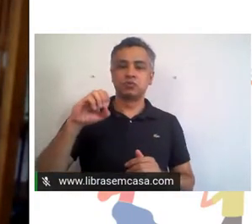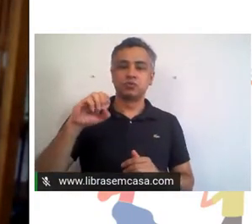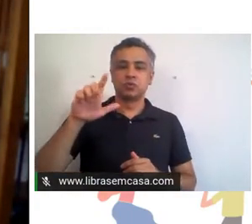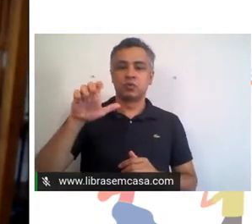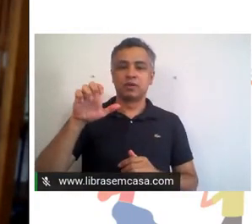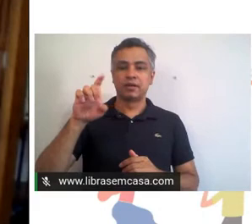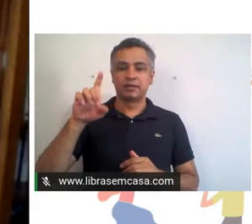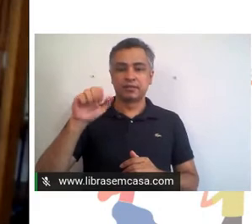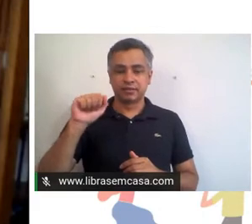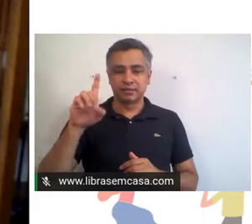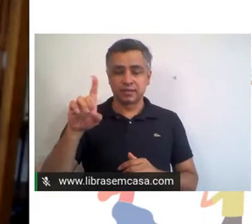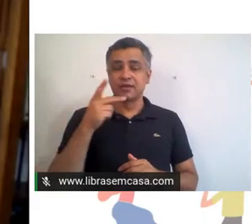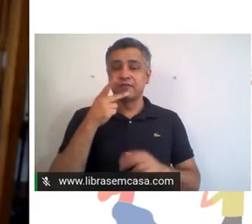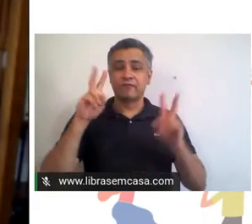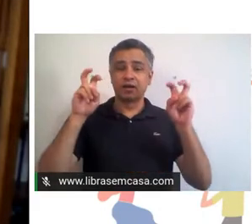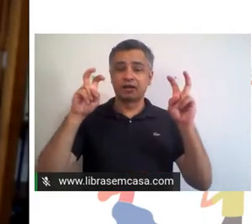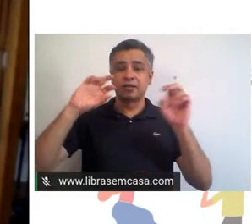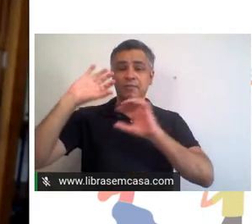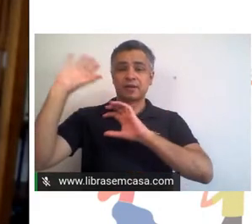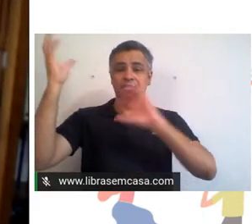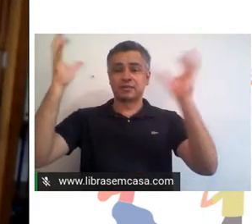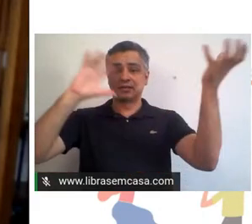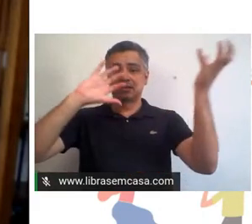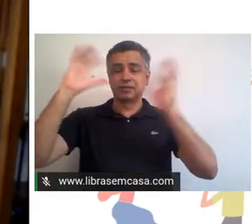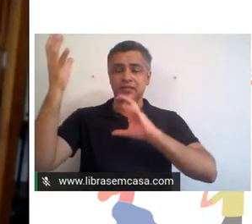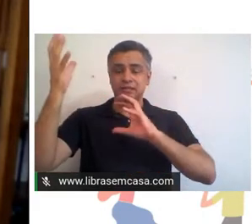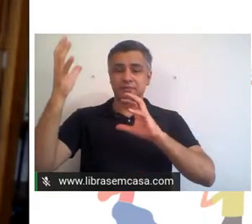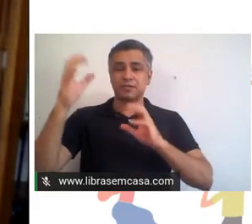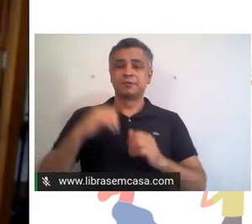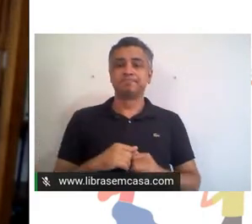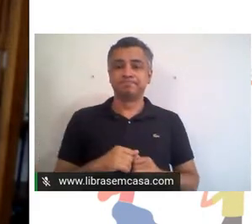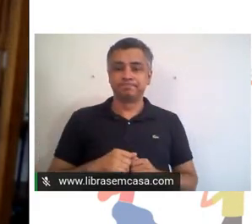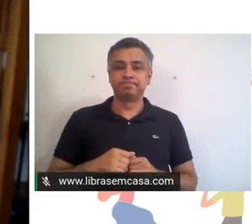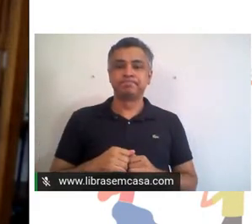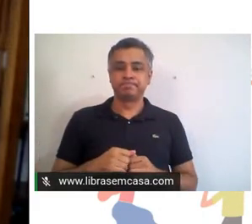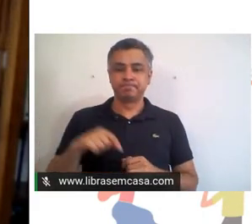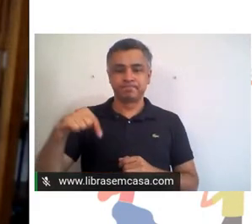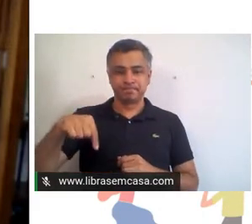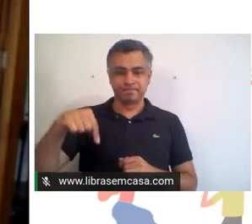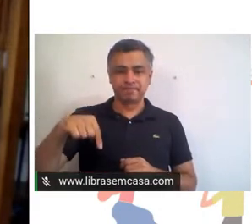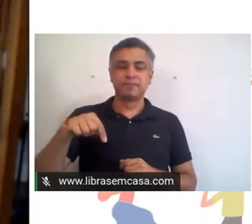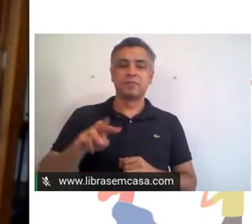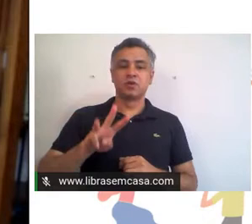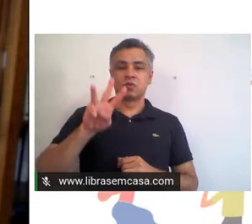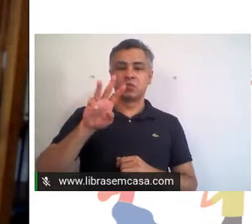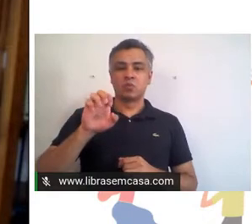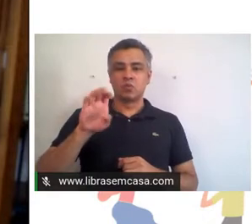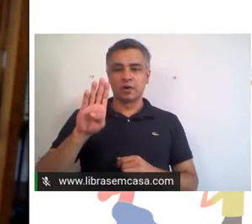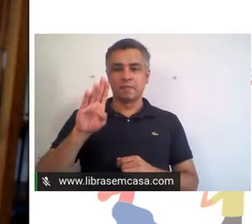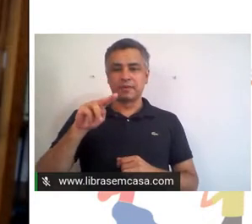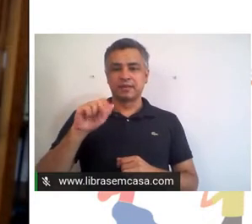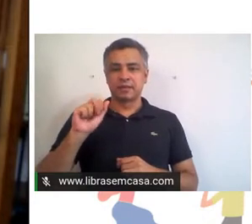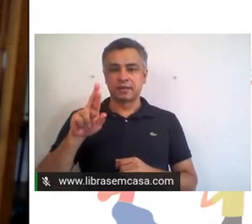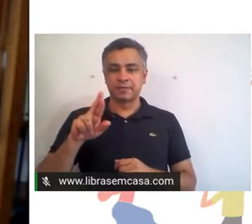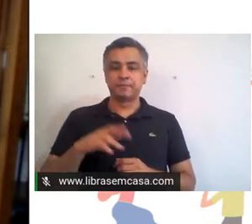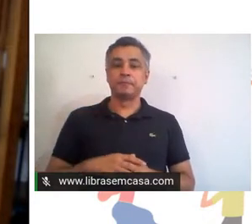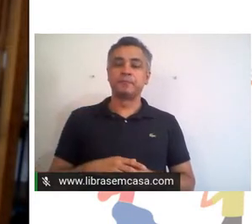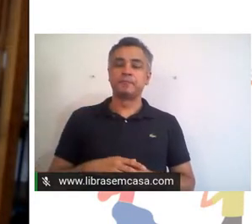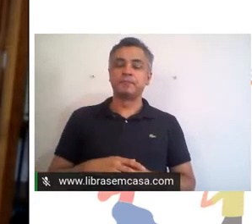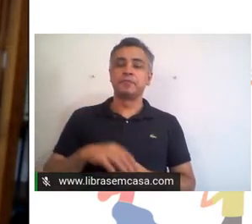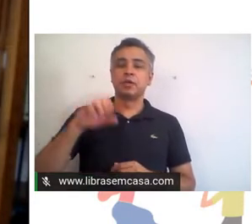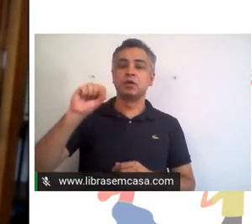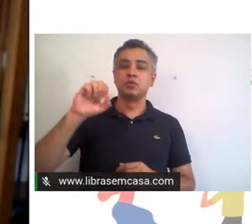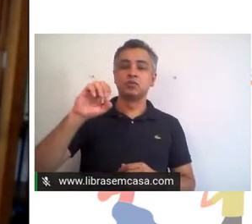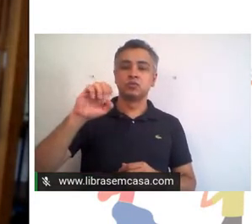dessas questões que nós estamos conversando aqui nesse webinar. Bom, como a Soledade colocou, né, a